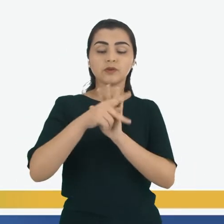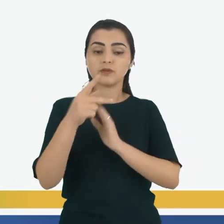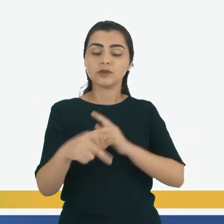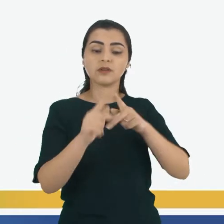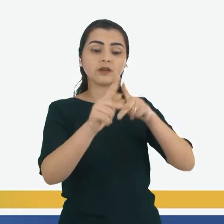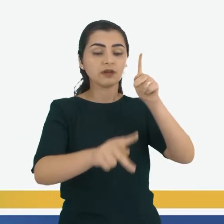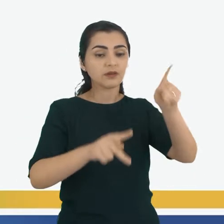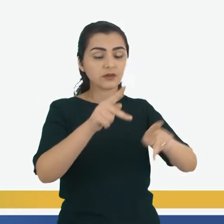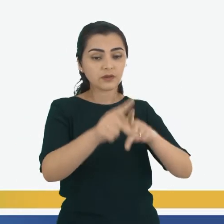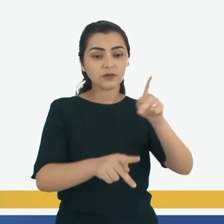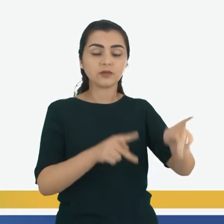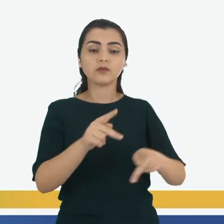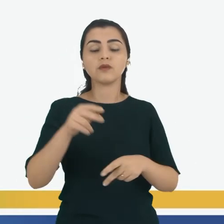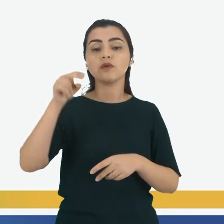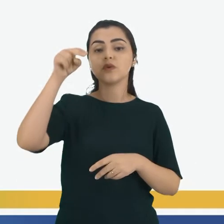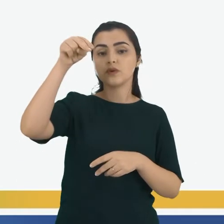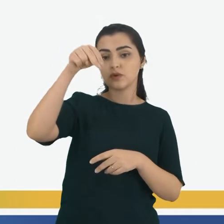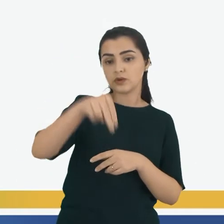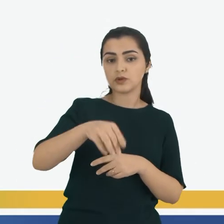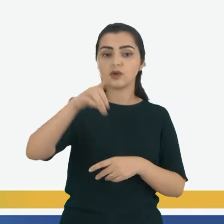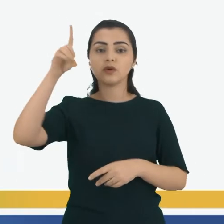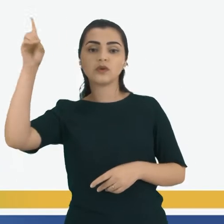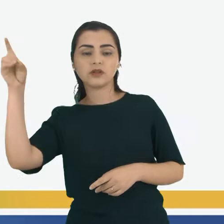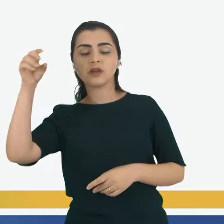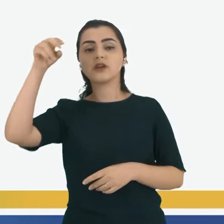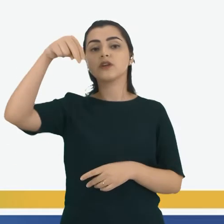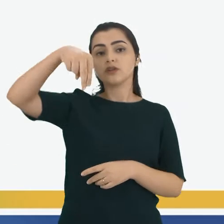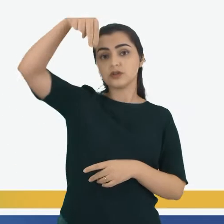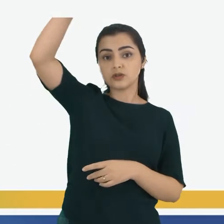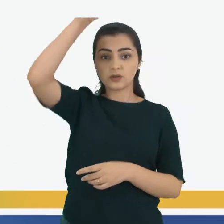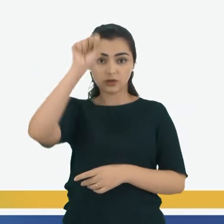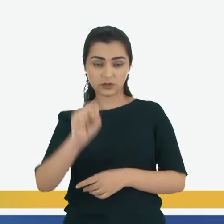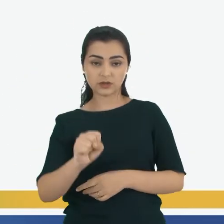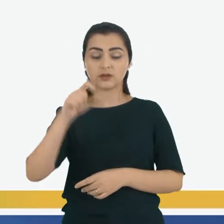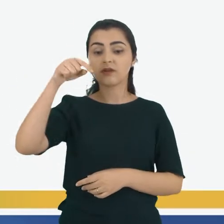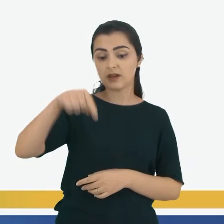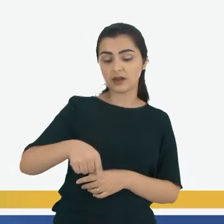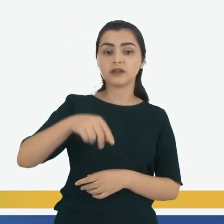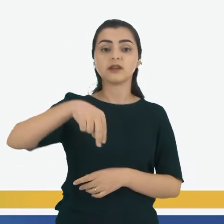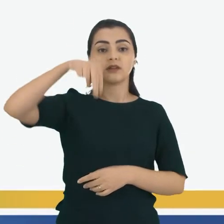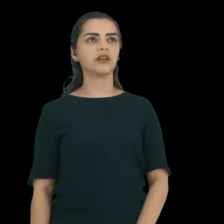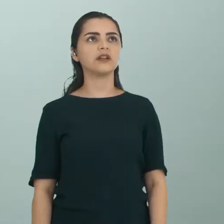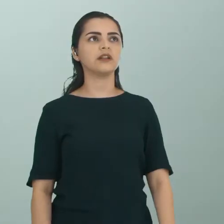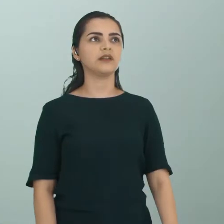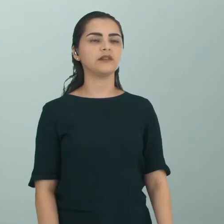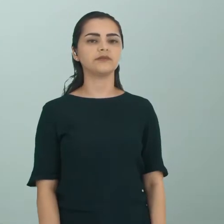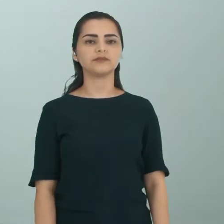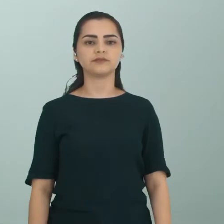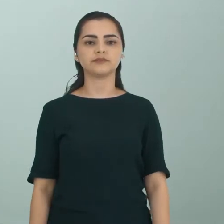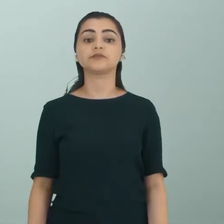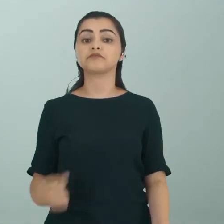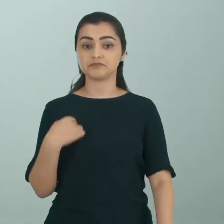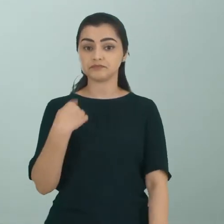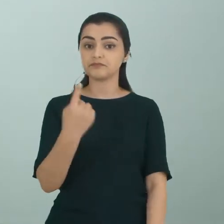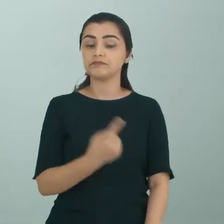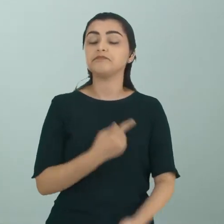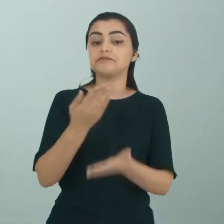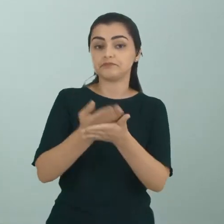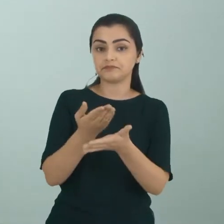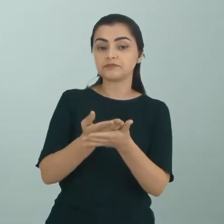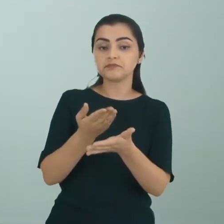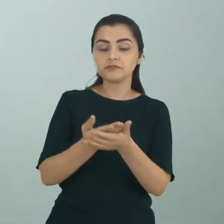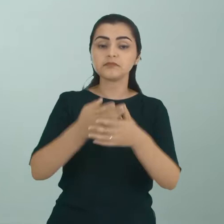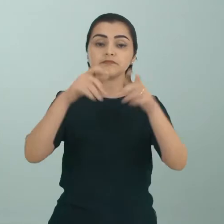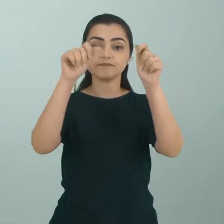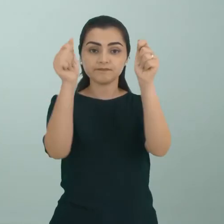sul, nordeste, aqui da região norte, são realmente trabalhos maravilhosos. Nós estamos falando, gente,